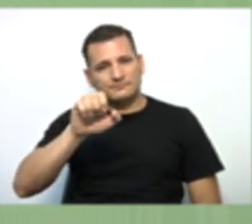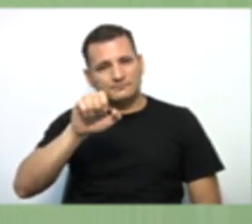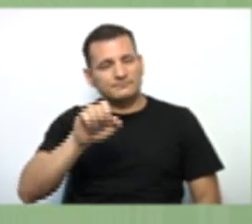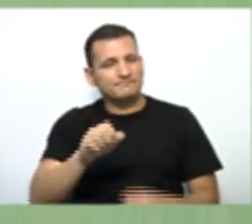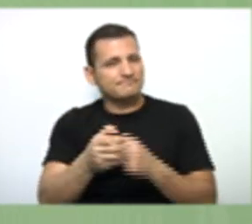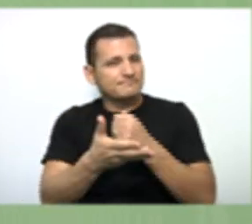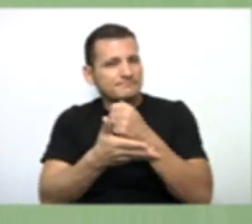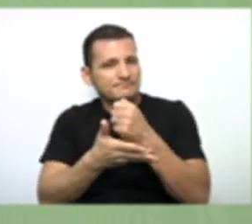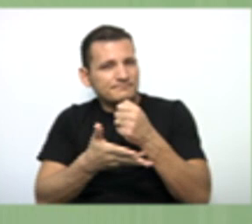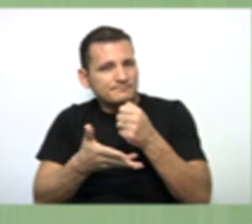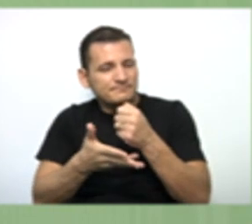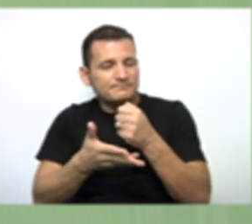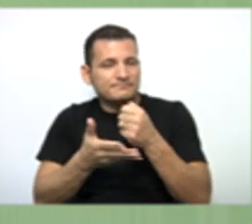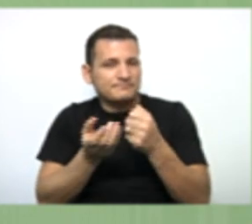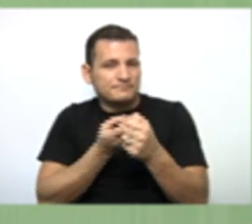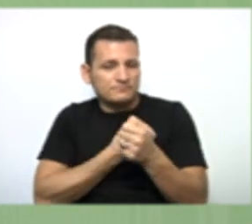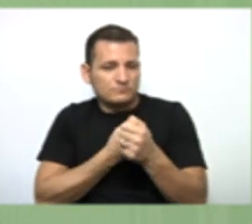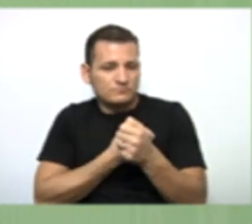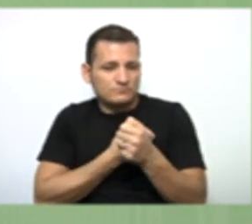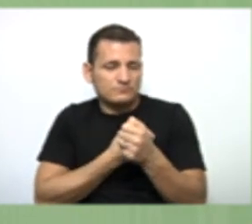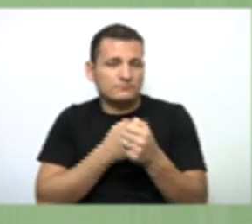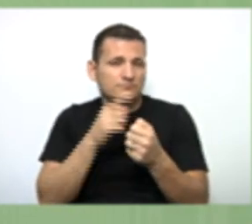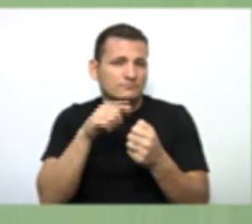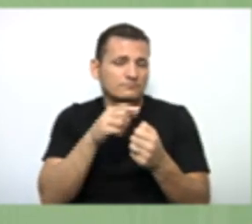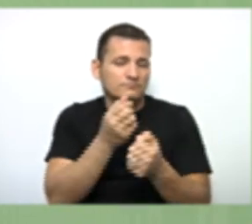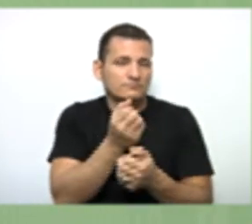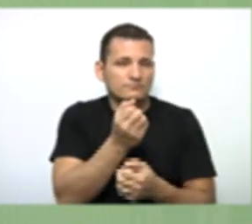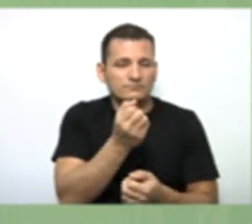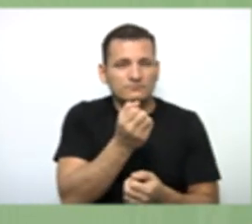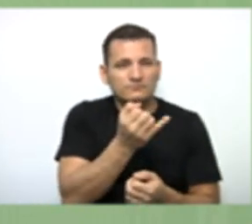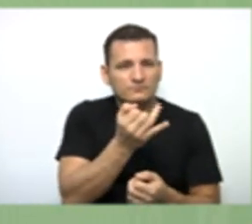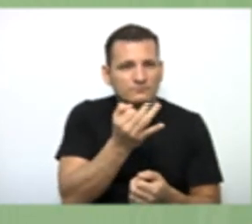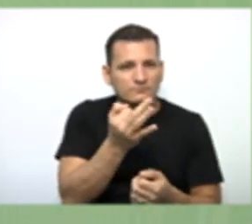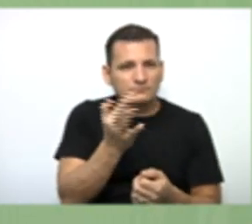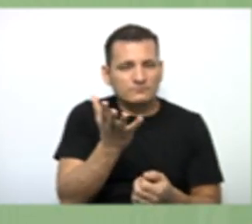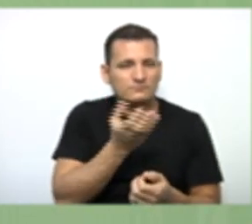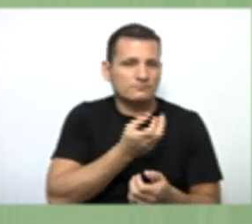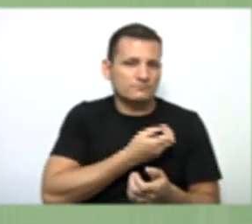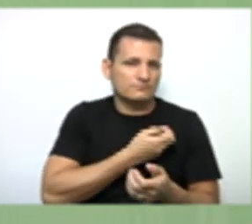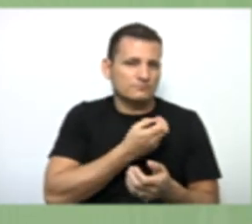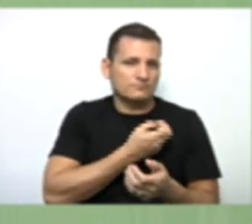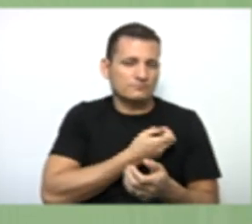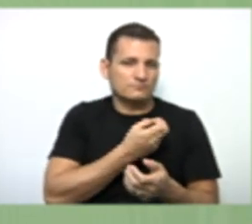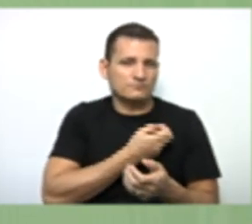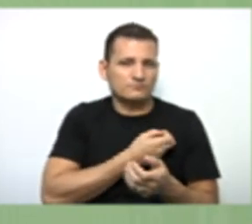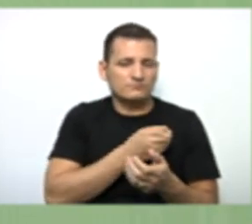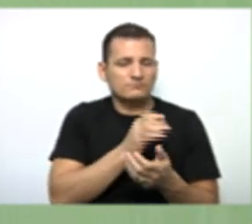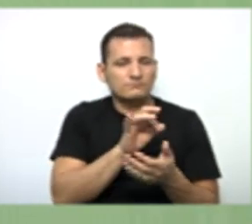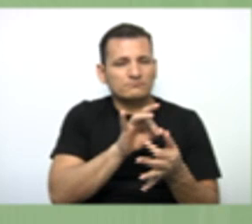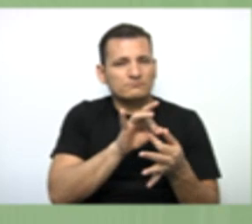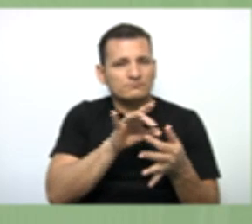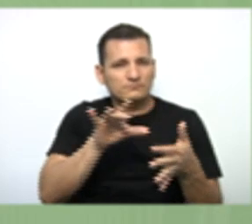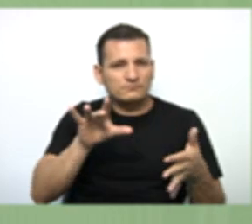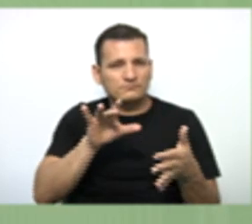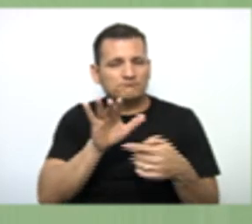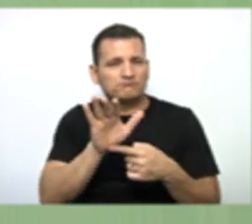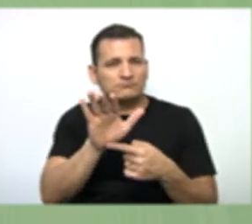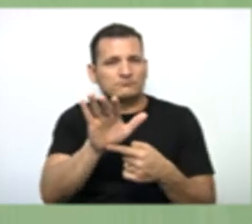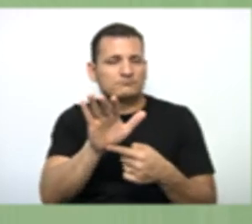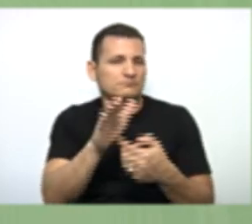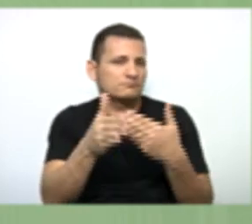um sistema de numeração é a quantidade de dígitos disponíveis para representar qualquer